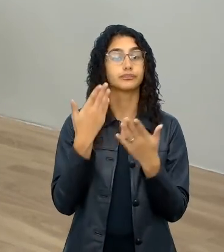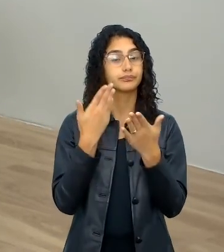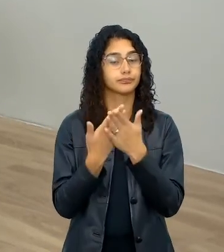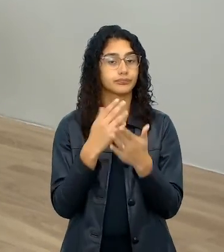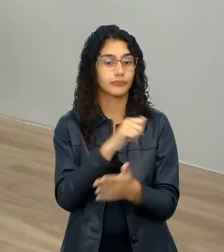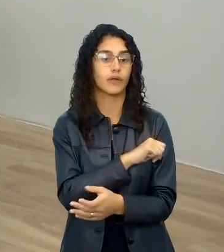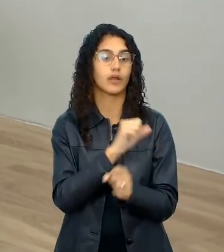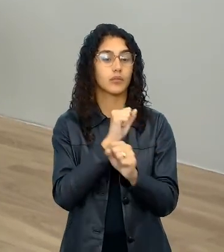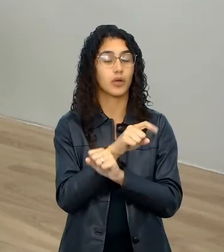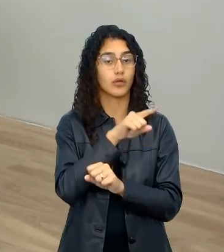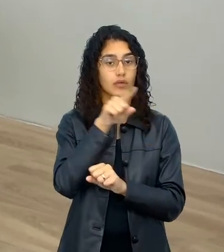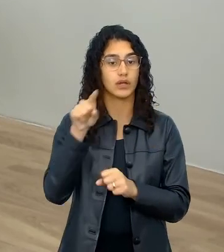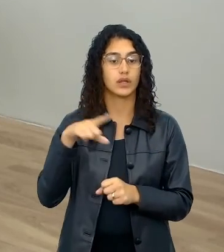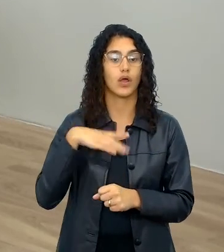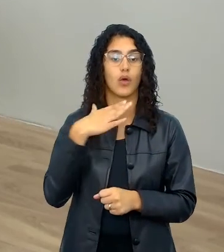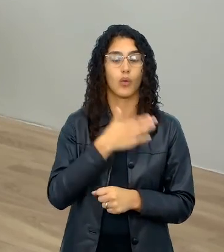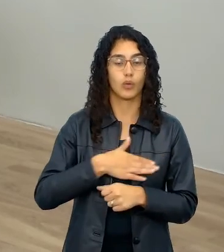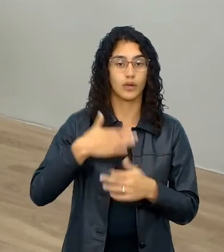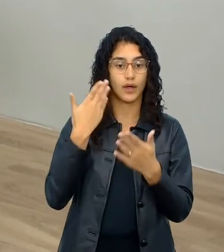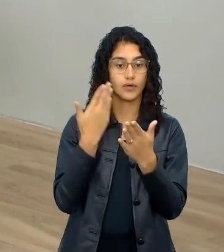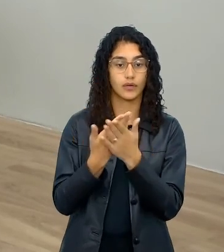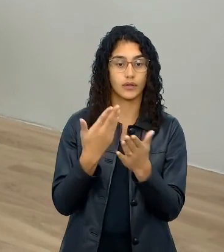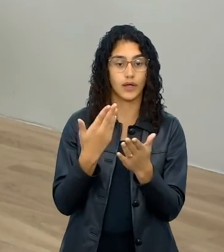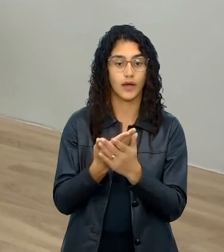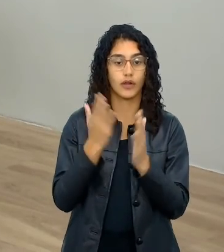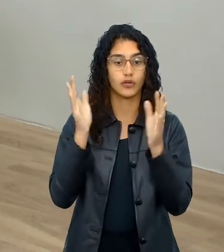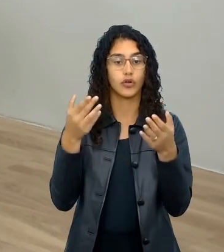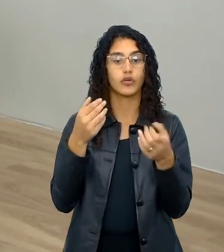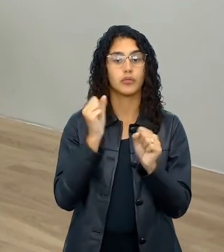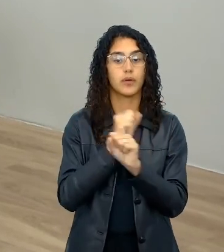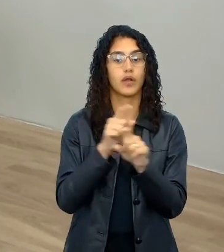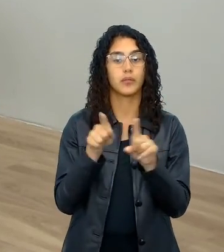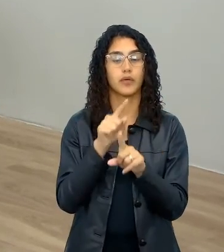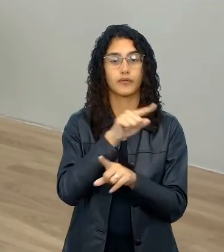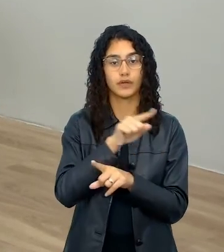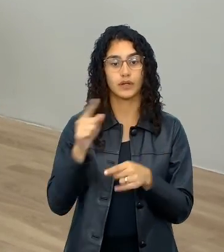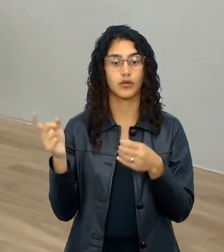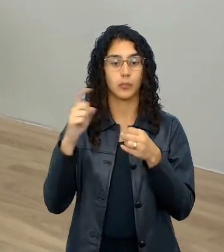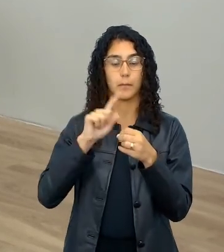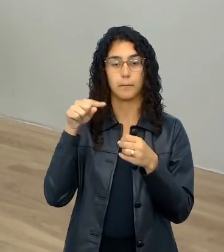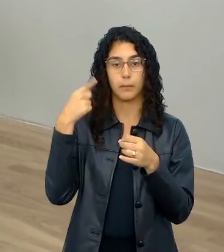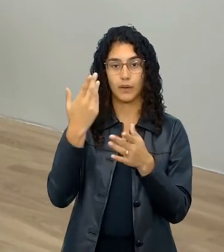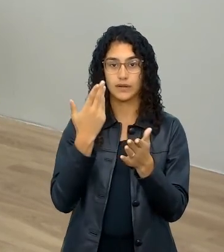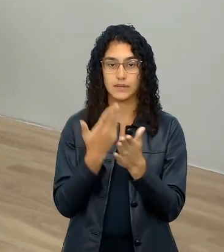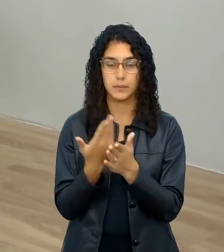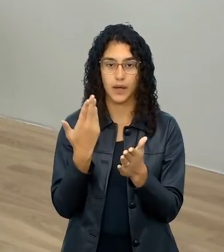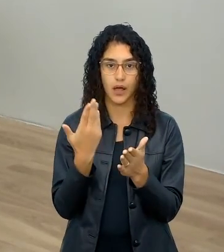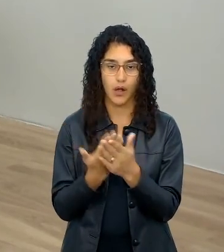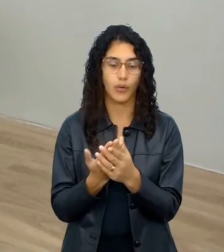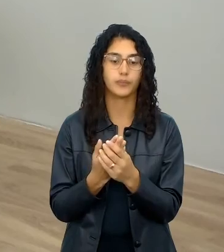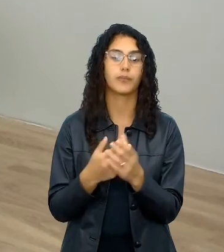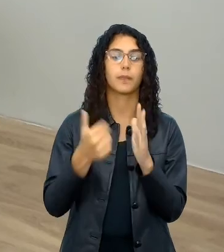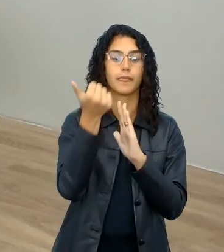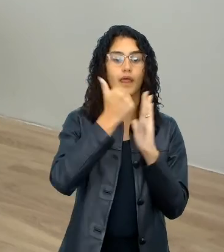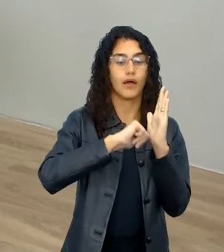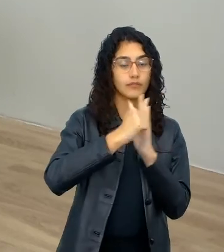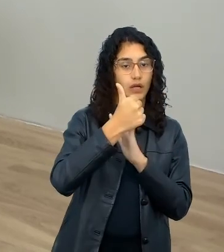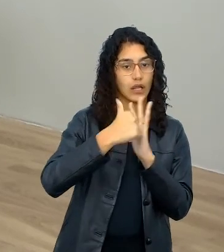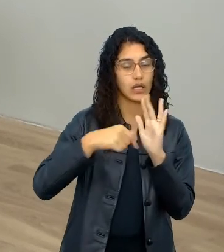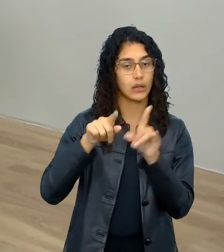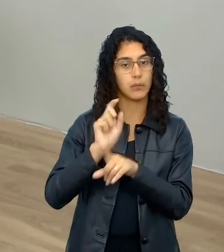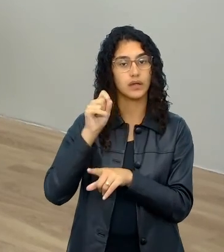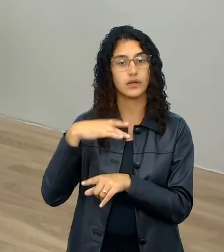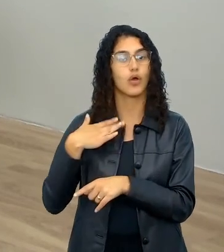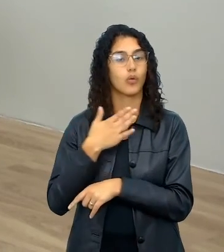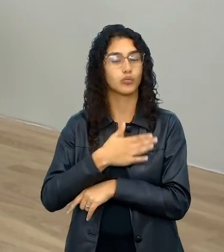Estudantes, espero que vocês tenham gostado da aula de hoje. Eu espero vocês aqui para a próxima aula. Avaliem se